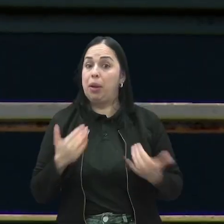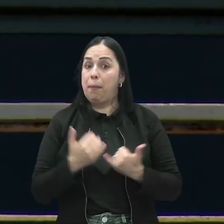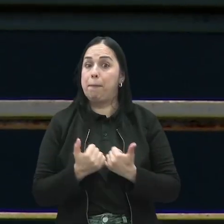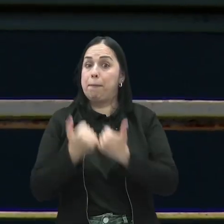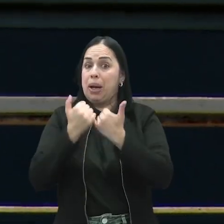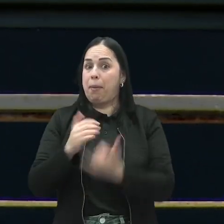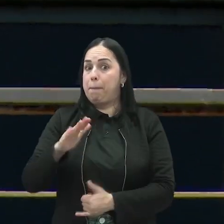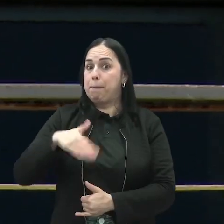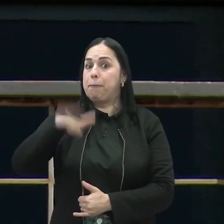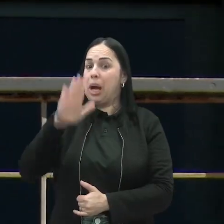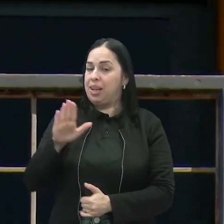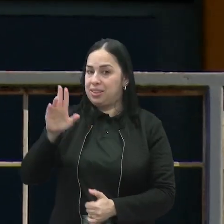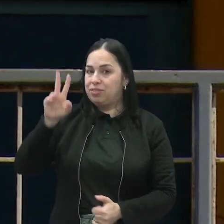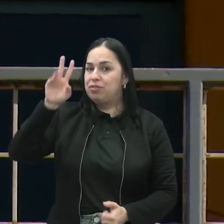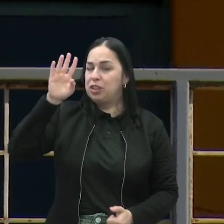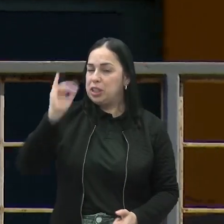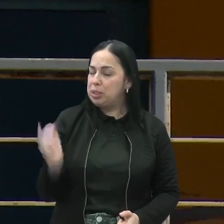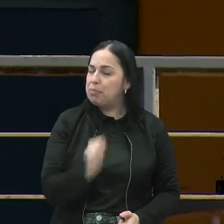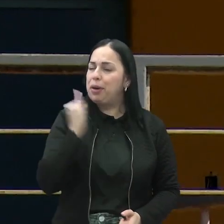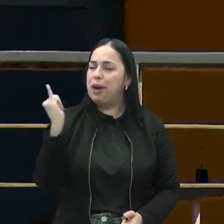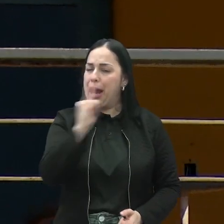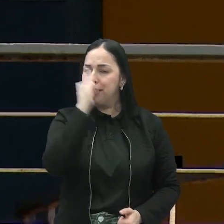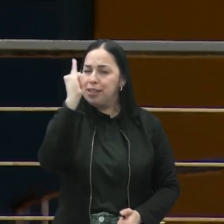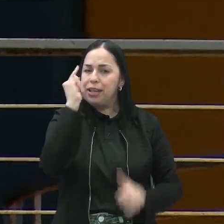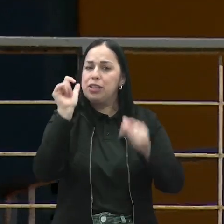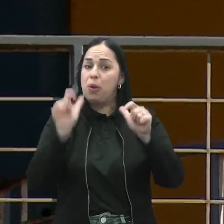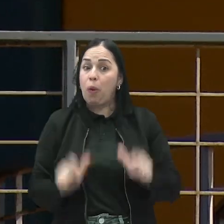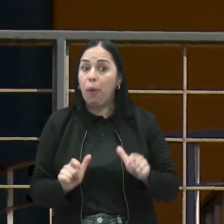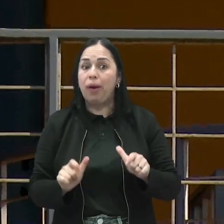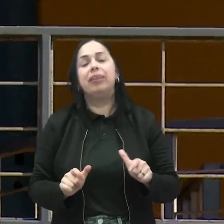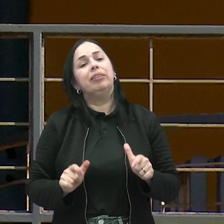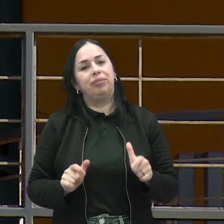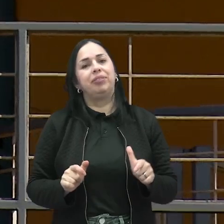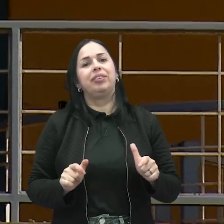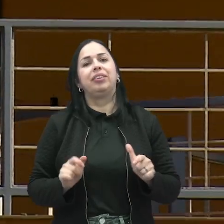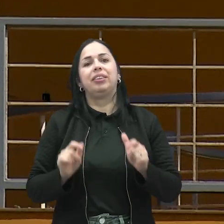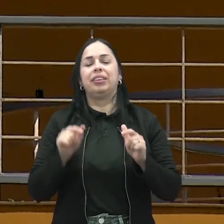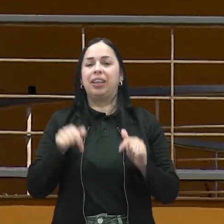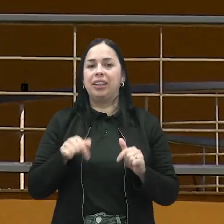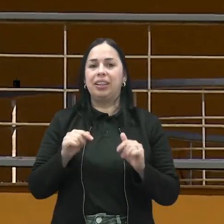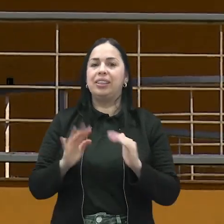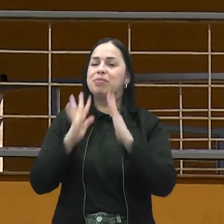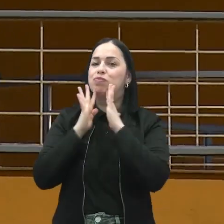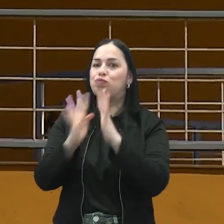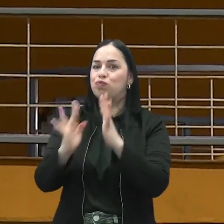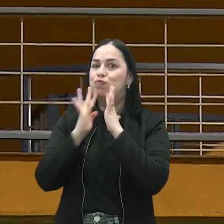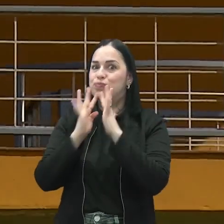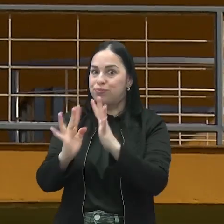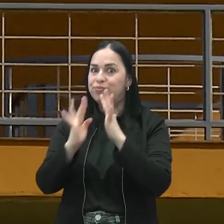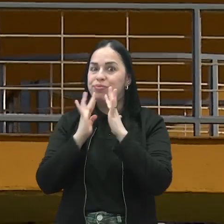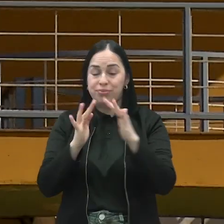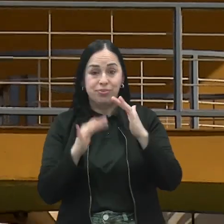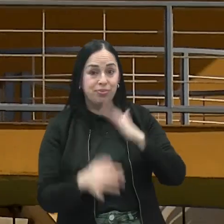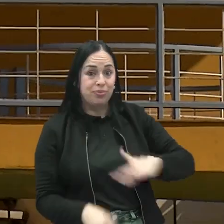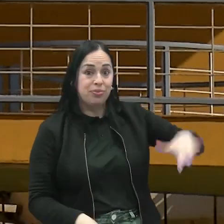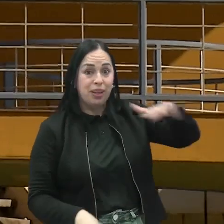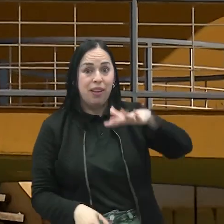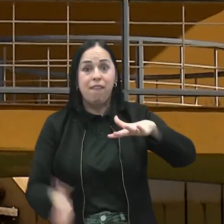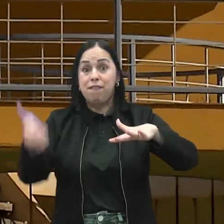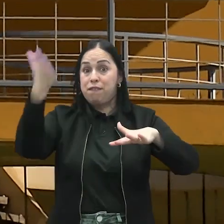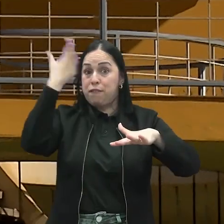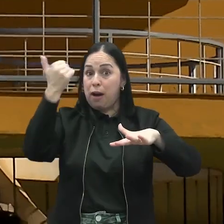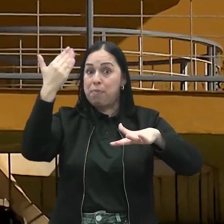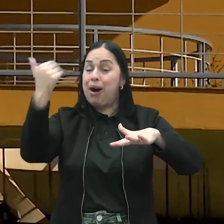E um dos patrimônios históricos preservados mais importantes de São José dos Campos é o Parque Municipal Roberto Buller